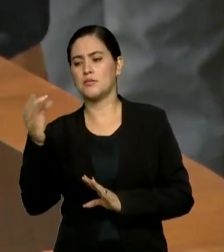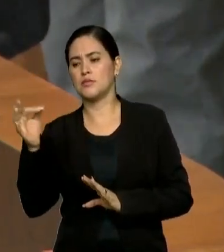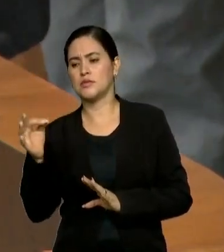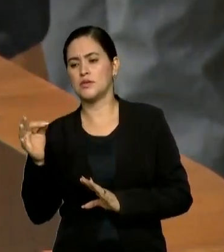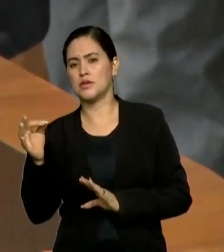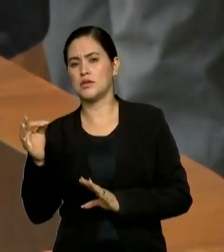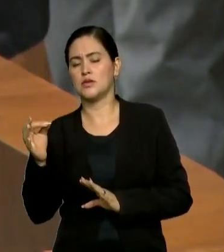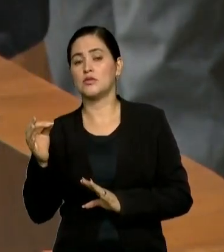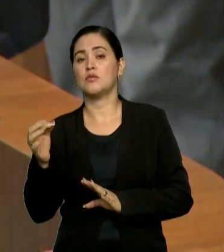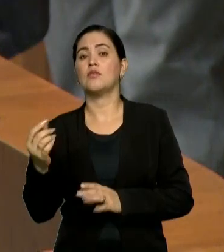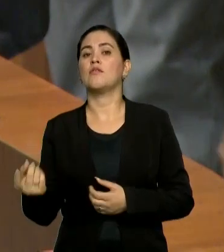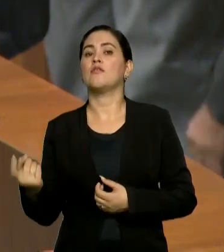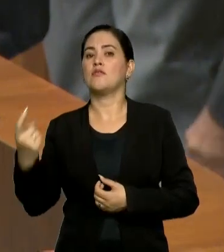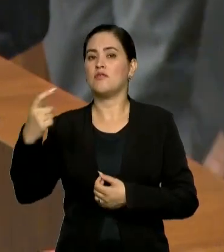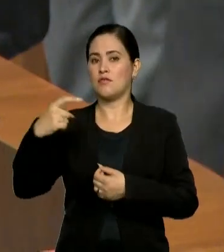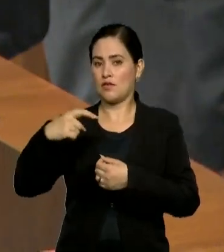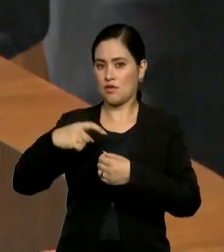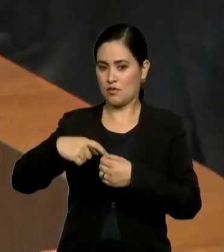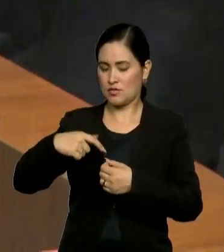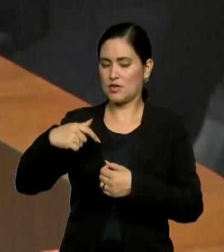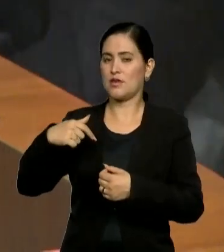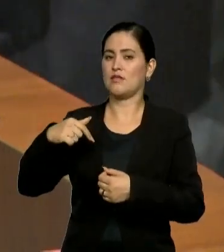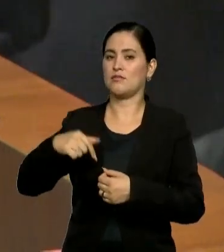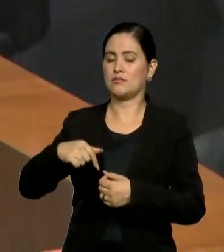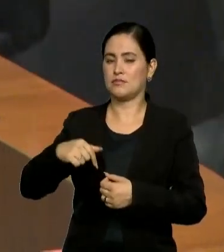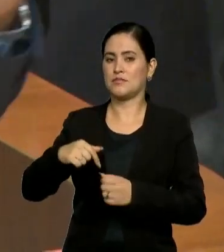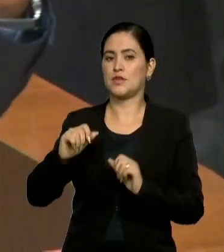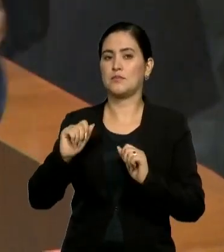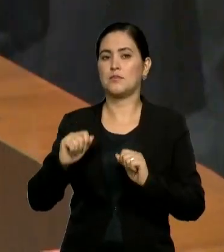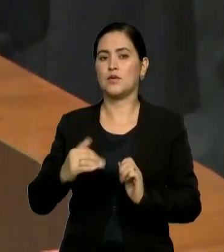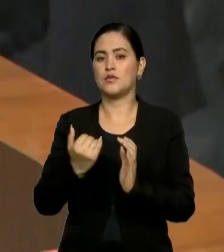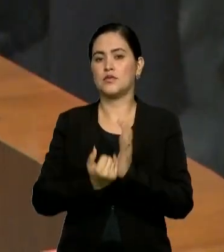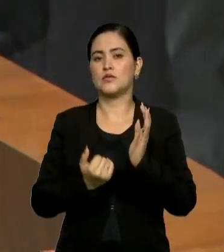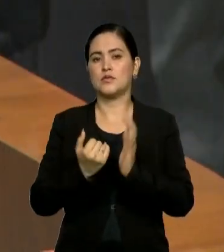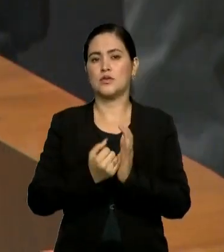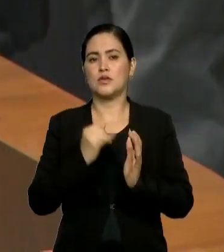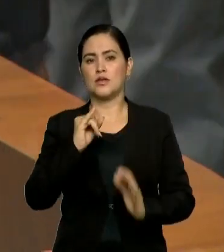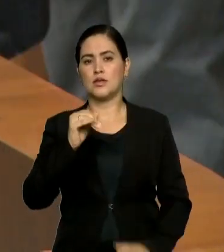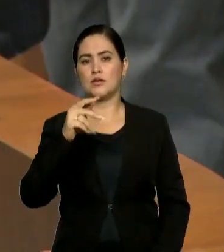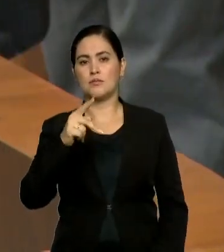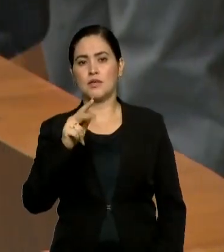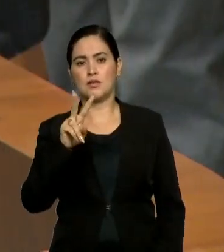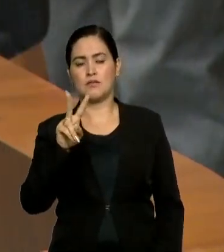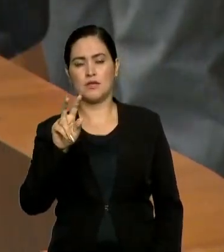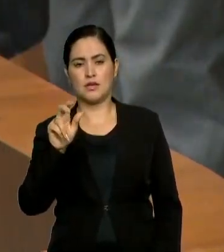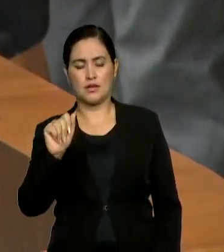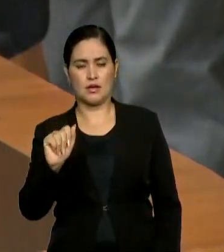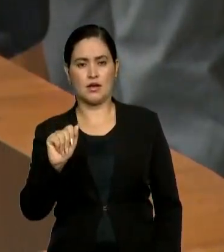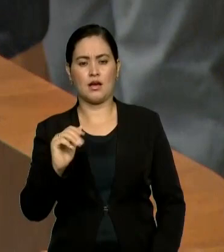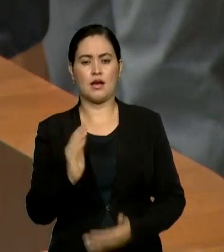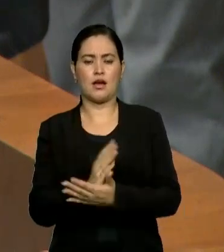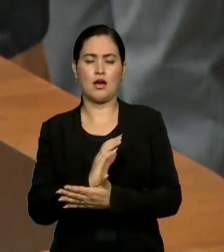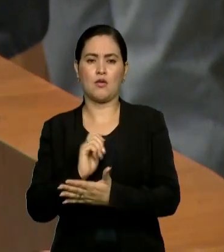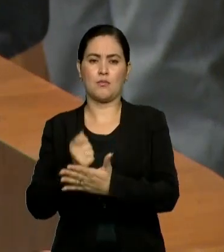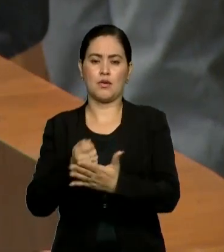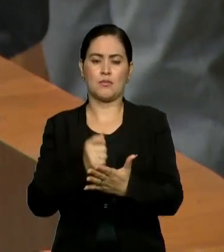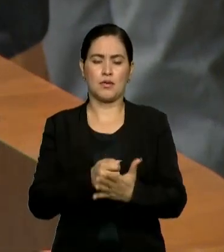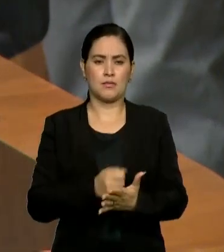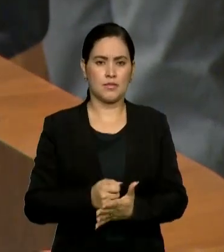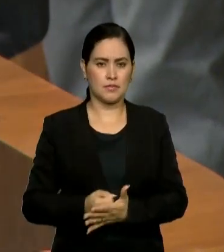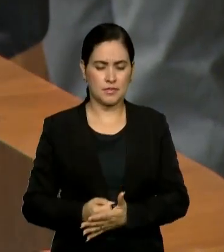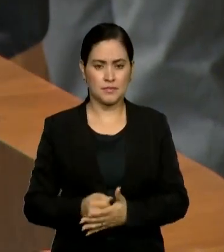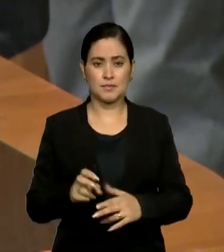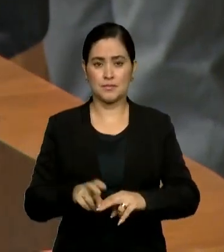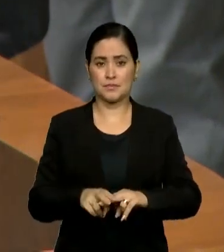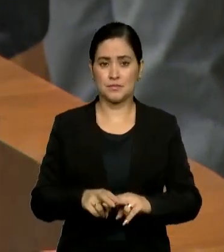poderá também estar batendo no seu IPVA em alguns pagamentos que você faz. Portanto, ganha as entidades,